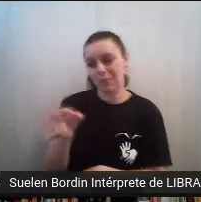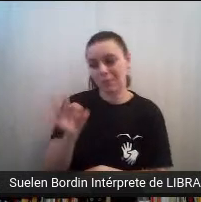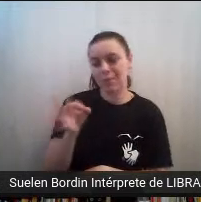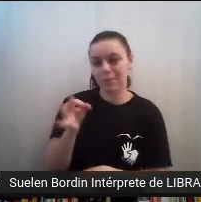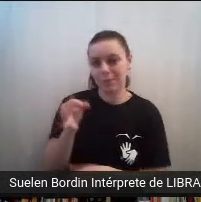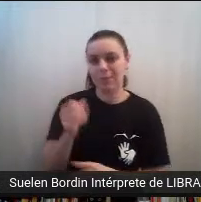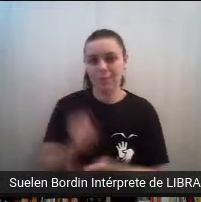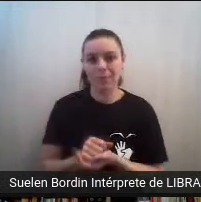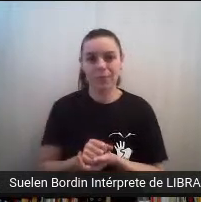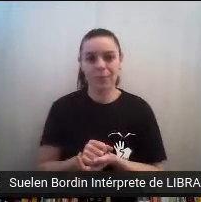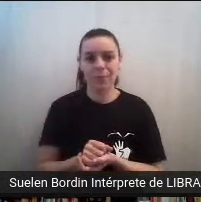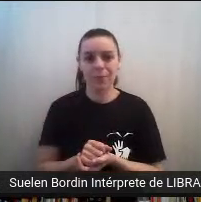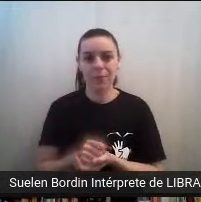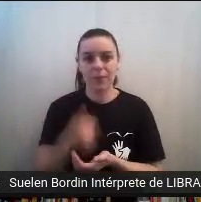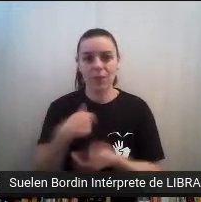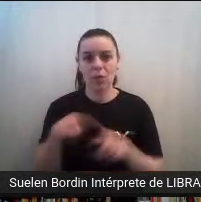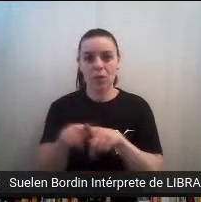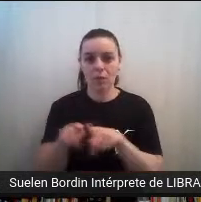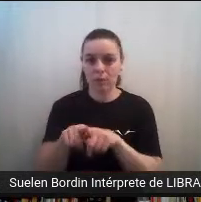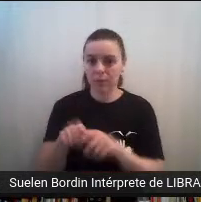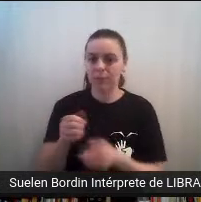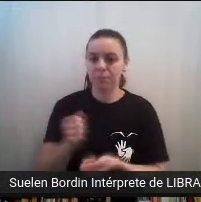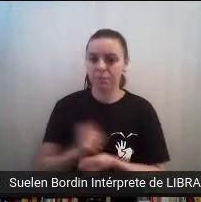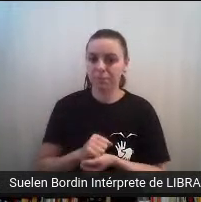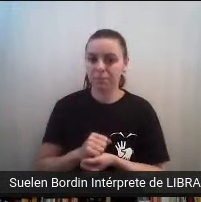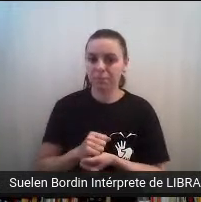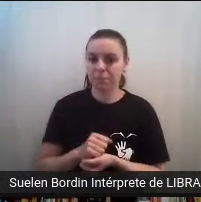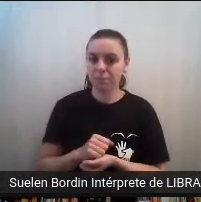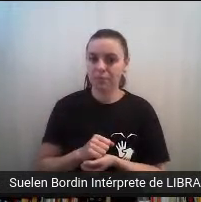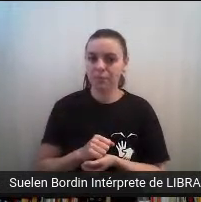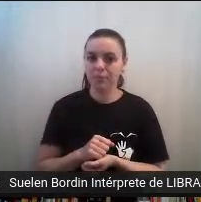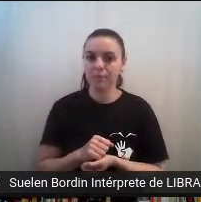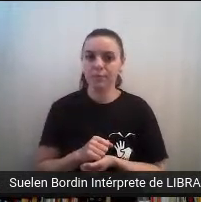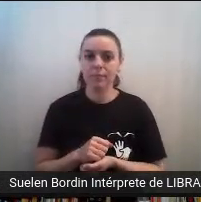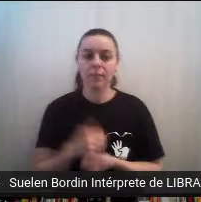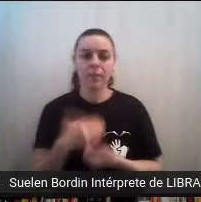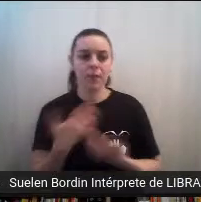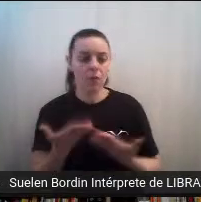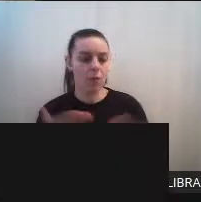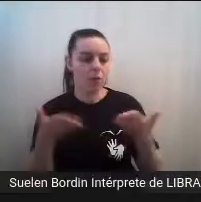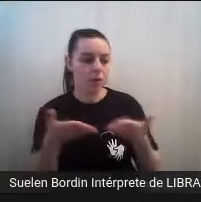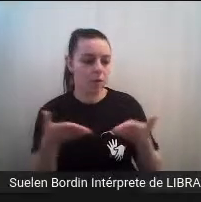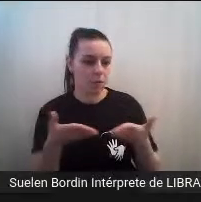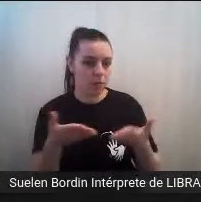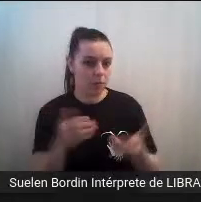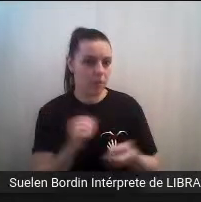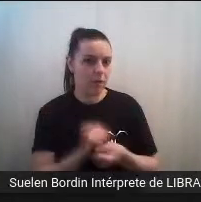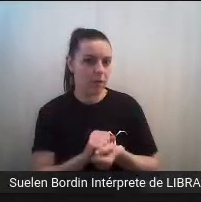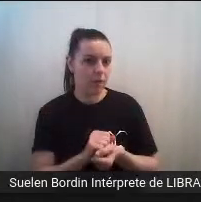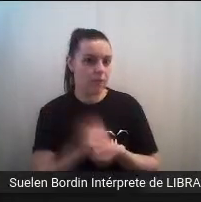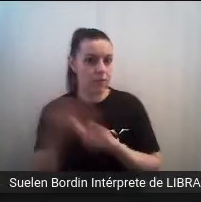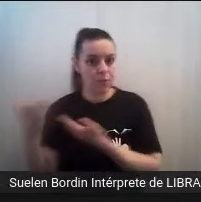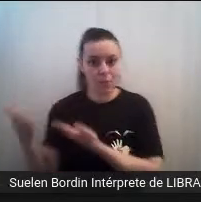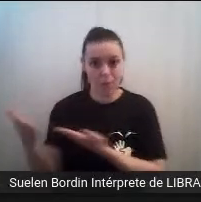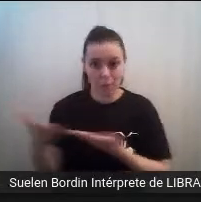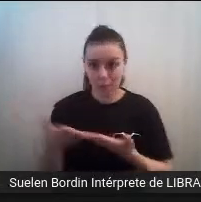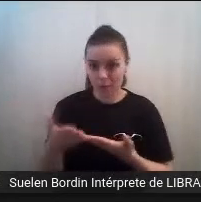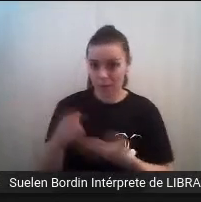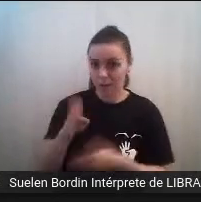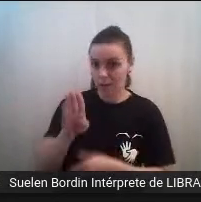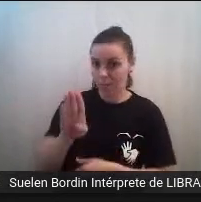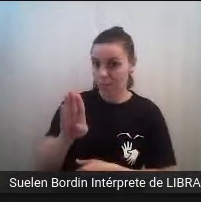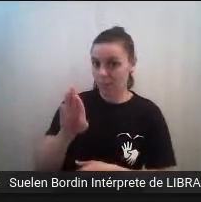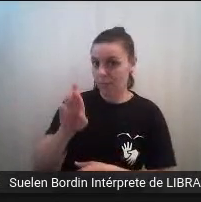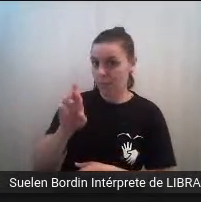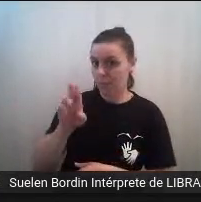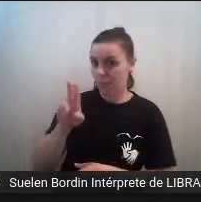Penso nisso também. Que bacana. Então, acho que a gente pode passar agora, vamos convidar a Bruna. Então, a nossa